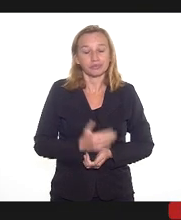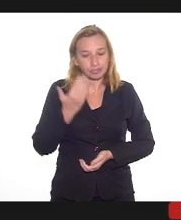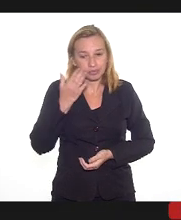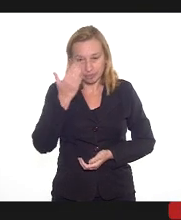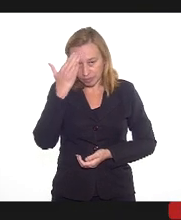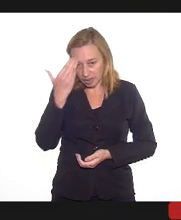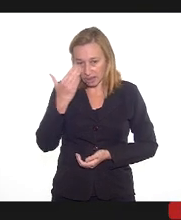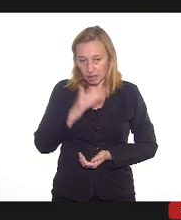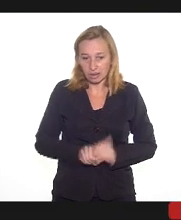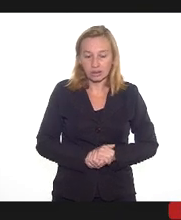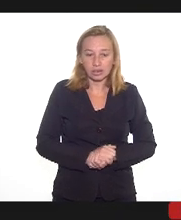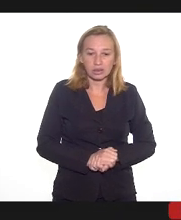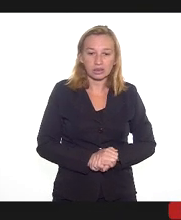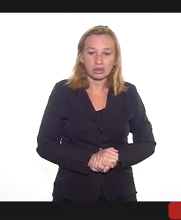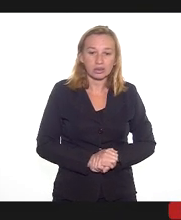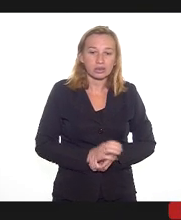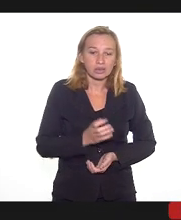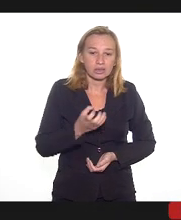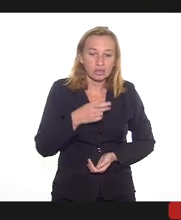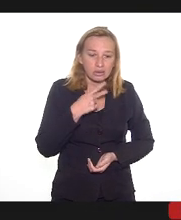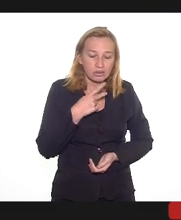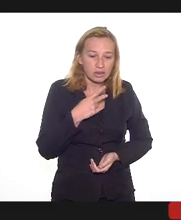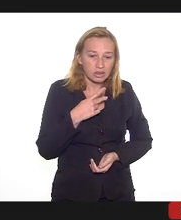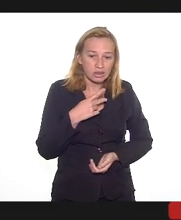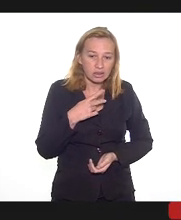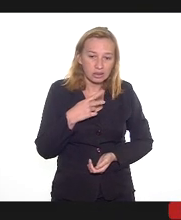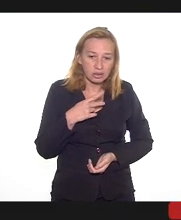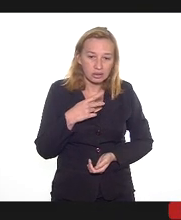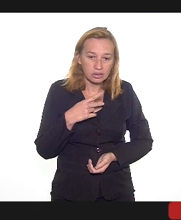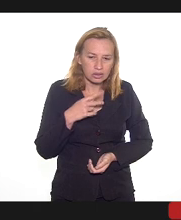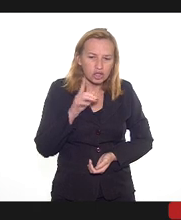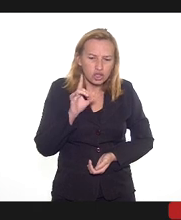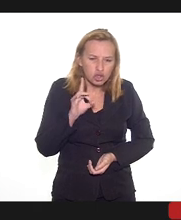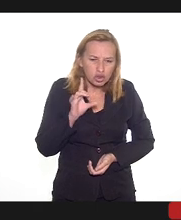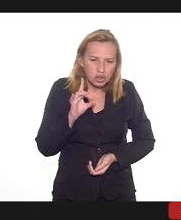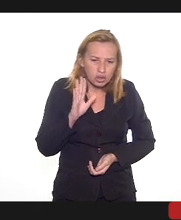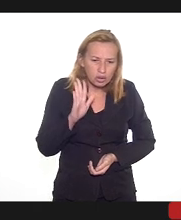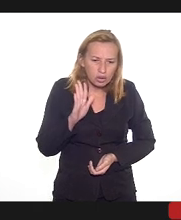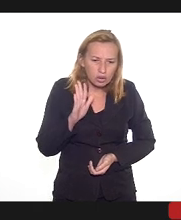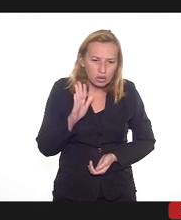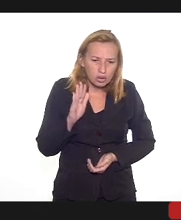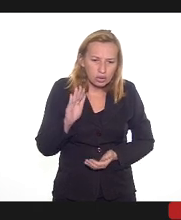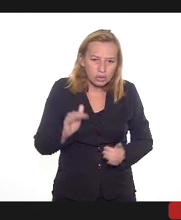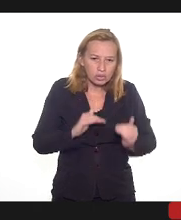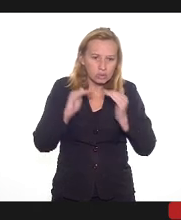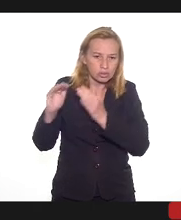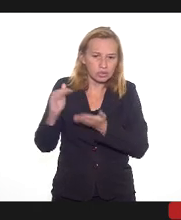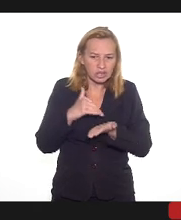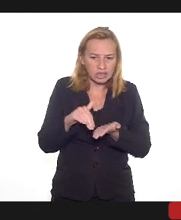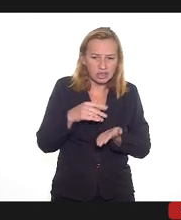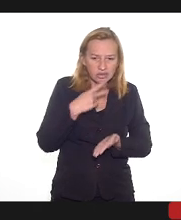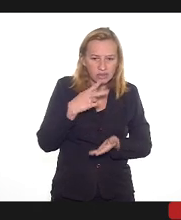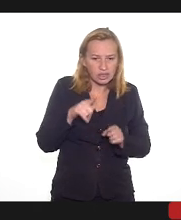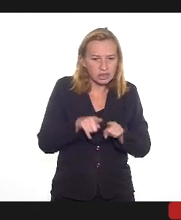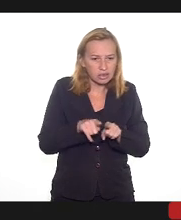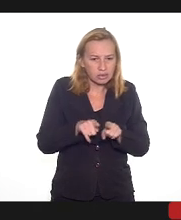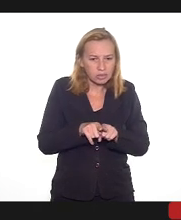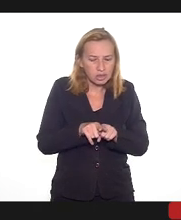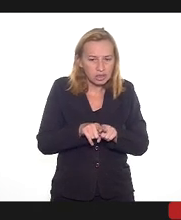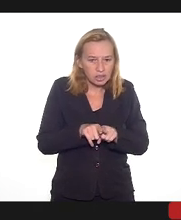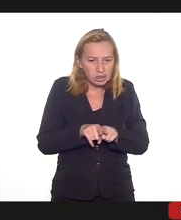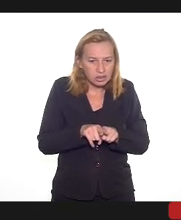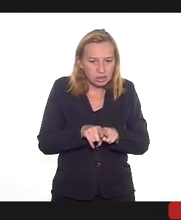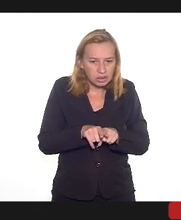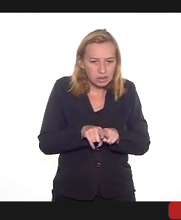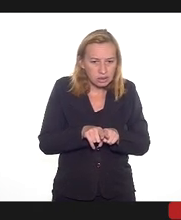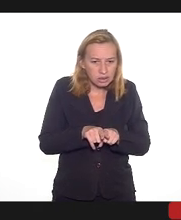Obrigado. É sobre isso. Eu queria fazer uma palavra agora, subsecretária. Só um momentinho, você vai fazer, Luiz Guilherme. Só a subsecretária falar também. Então, estou liberado, deputado.